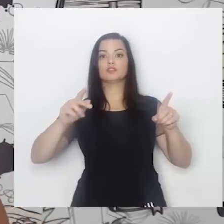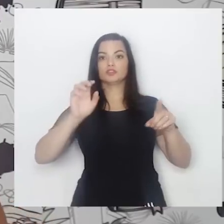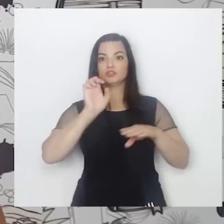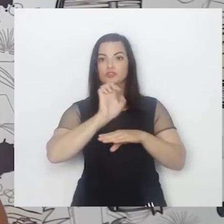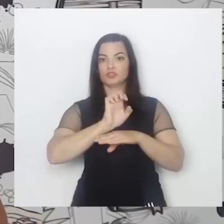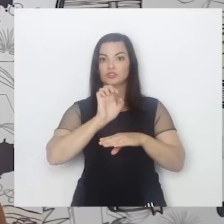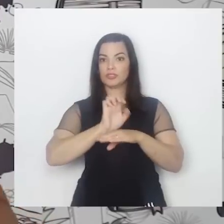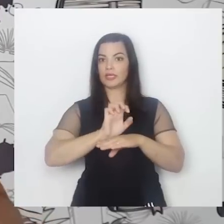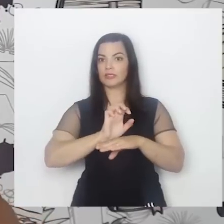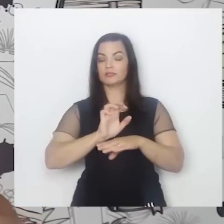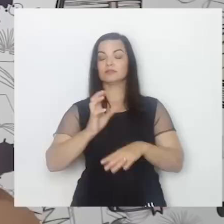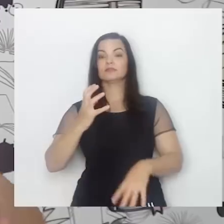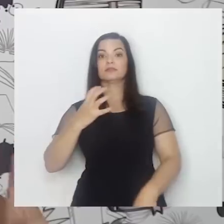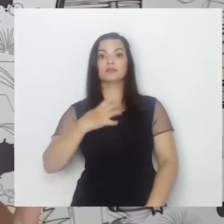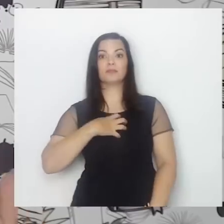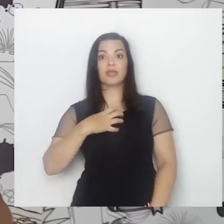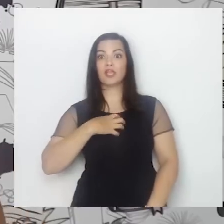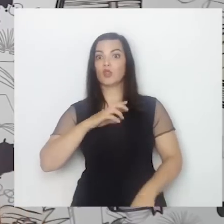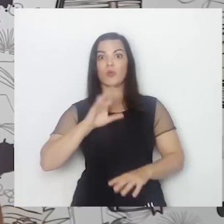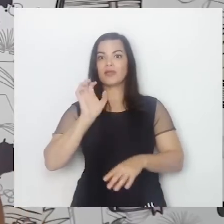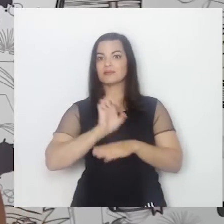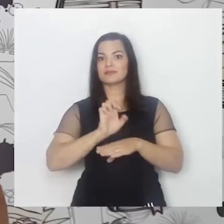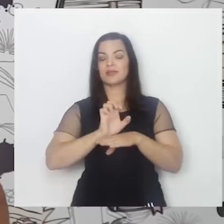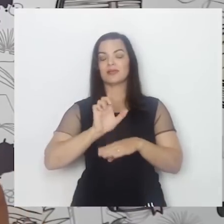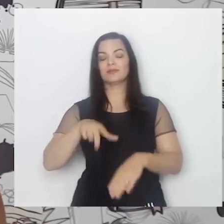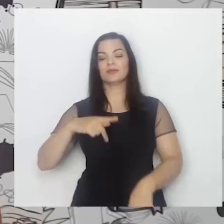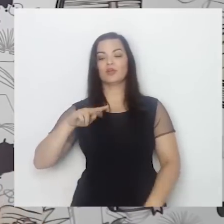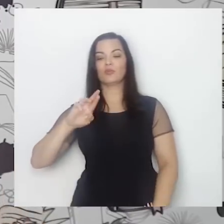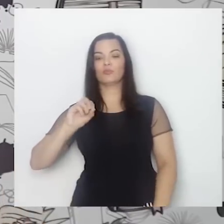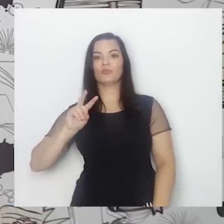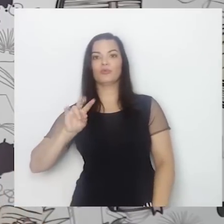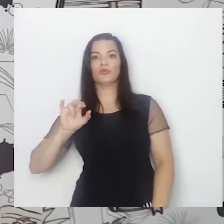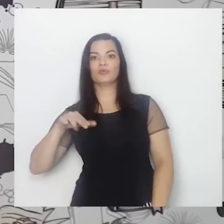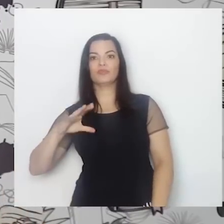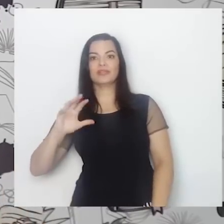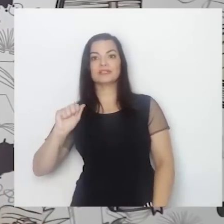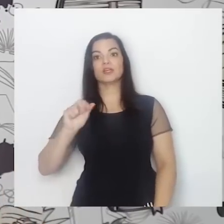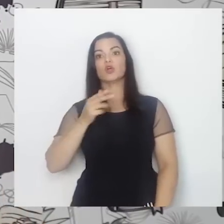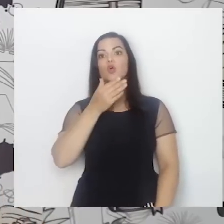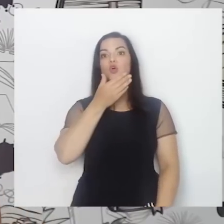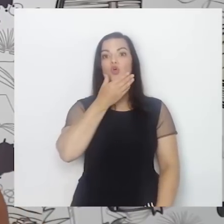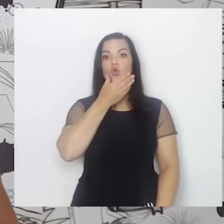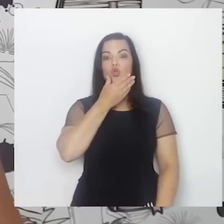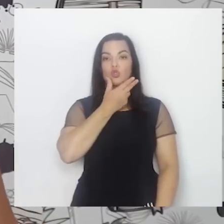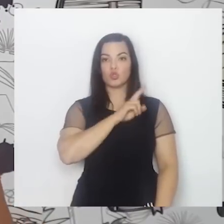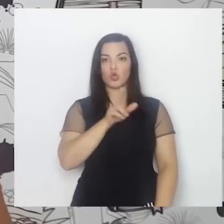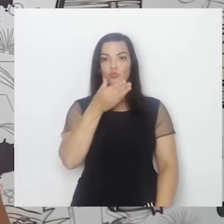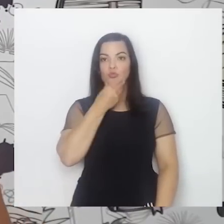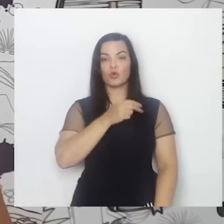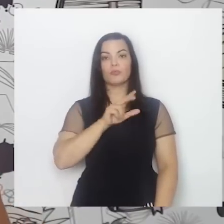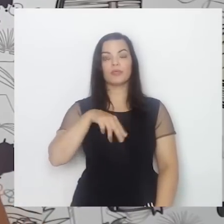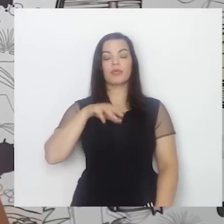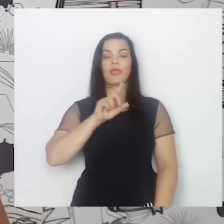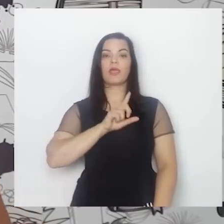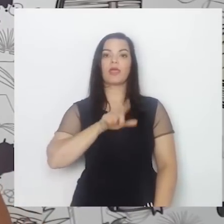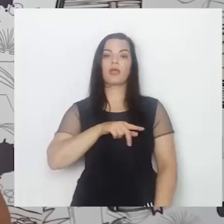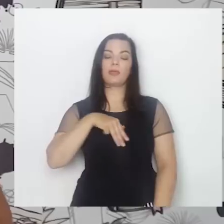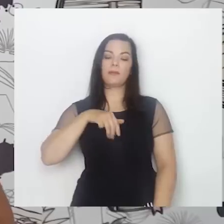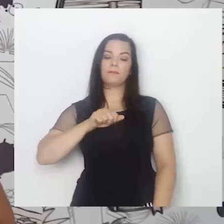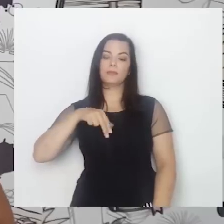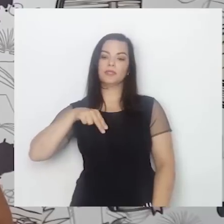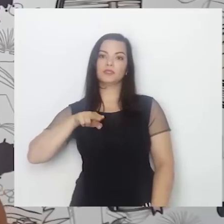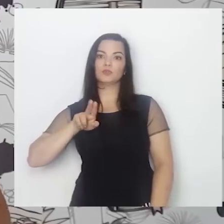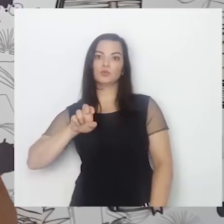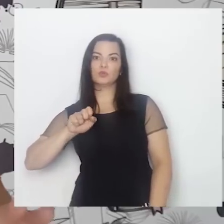conhecemos hoje, e esse presidente era Manuel Pinto de Souza Dantas. Sabe o que ela dizia na sua